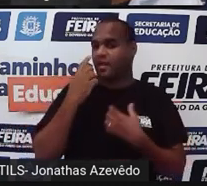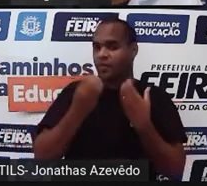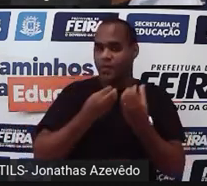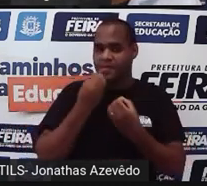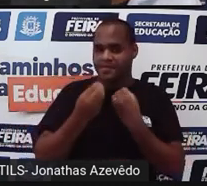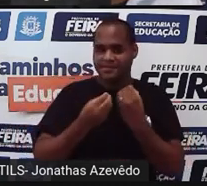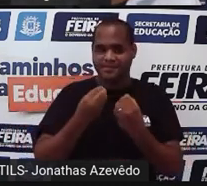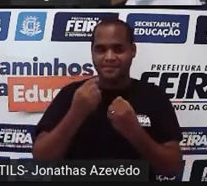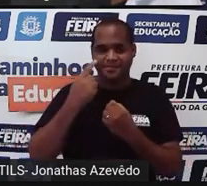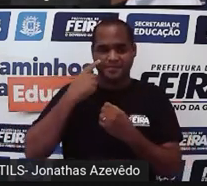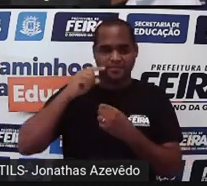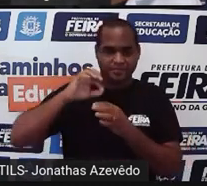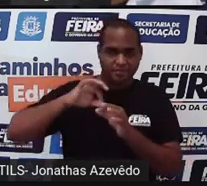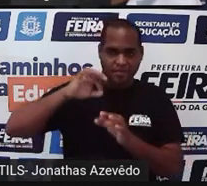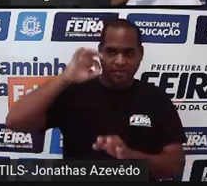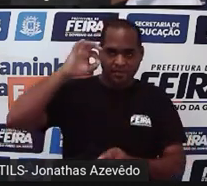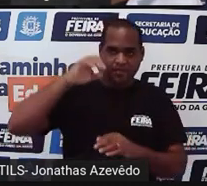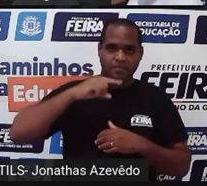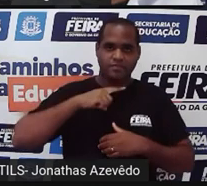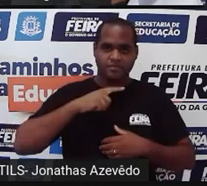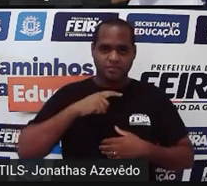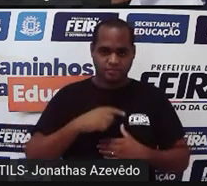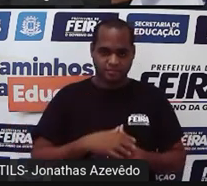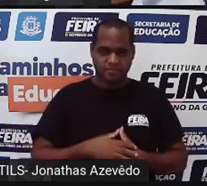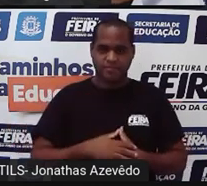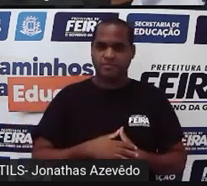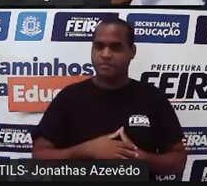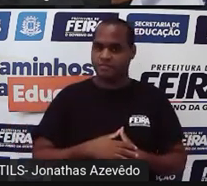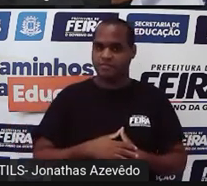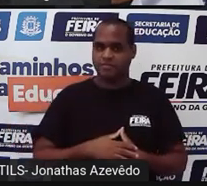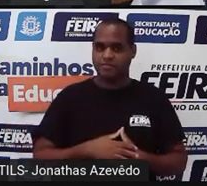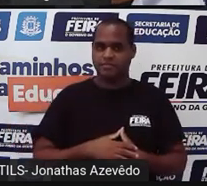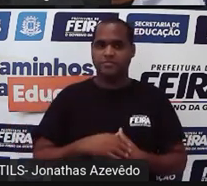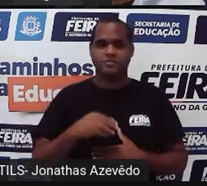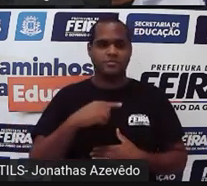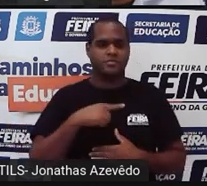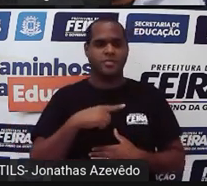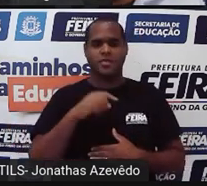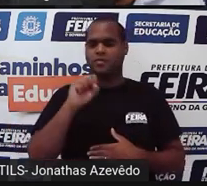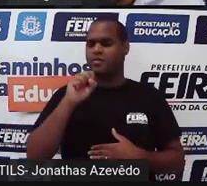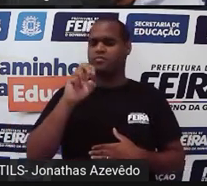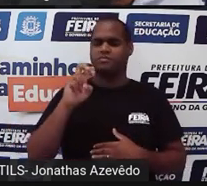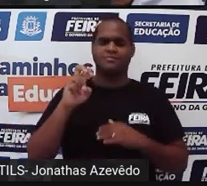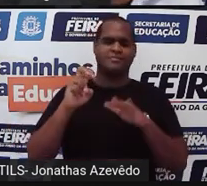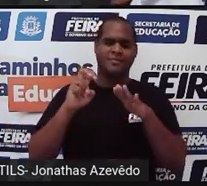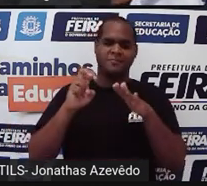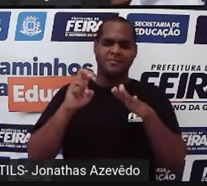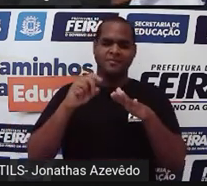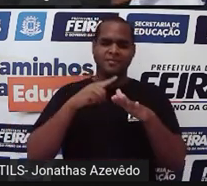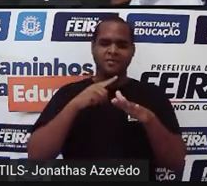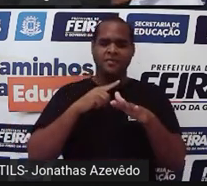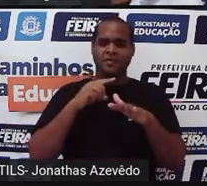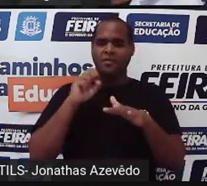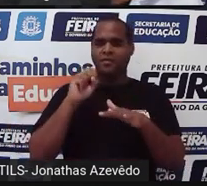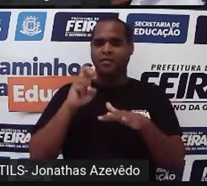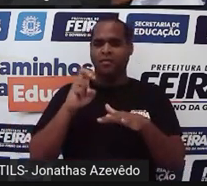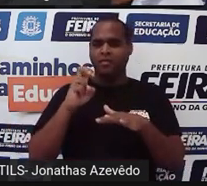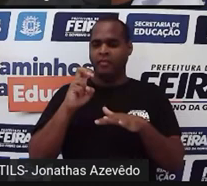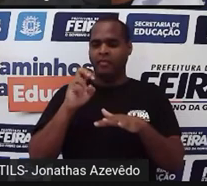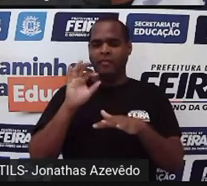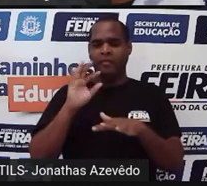uma barrinha que atinja até a altura 85, que eu coloquei no gráfico. Por